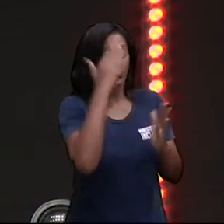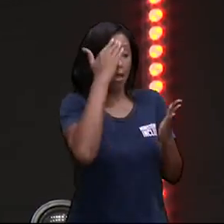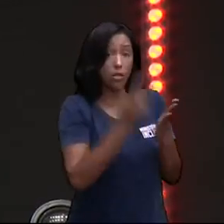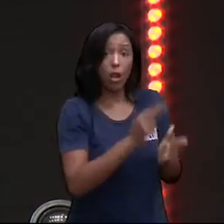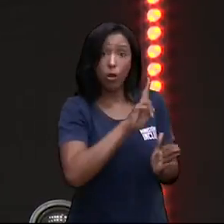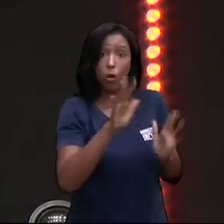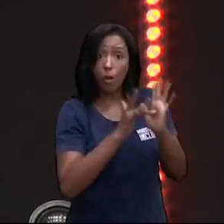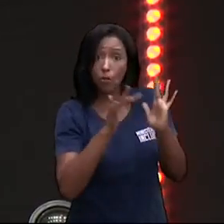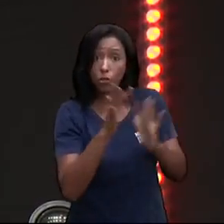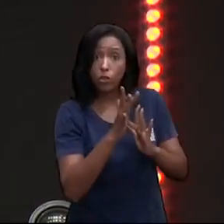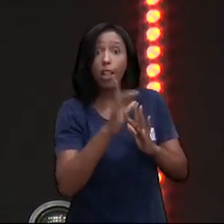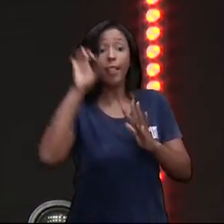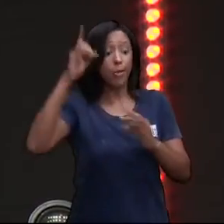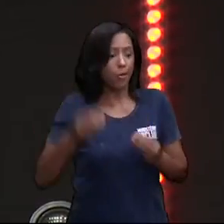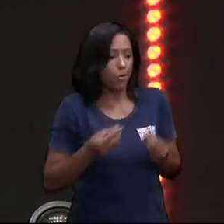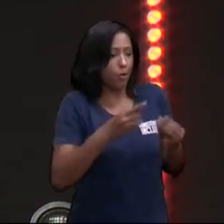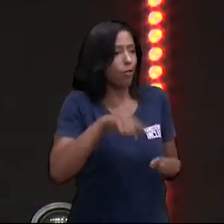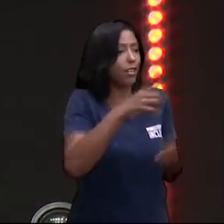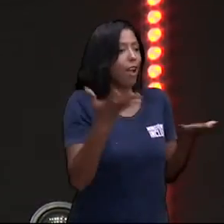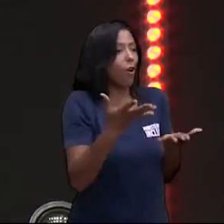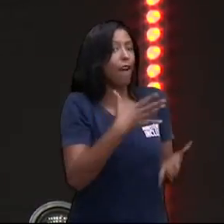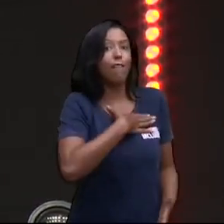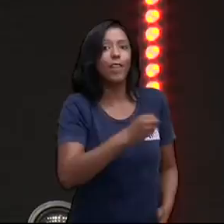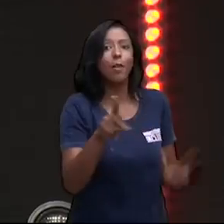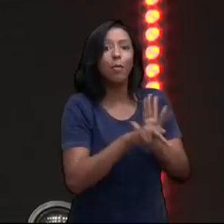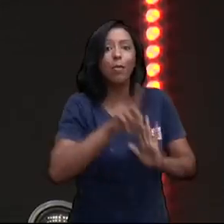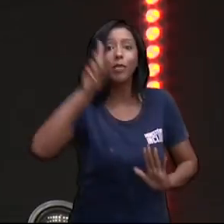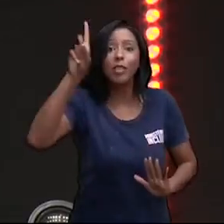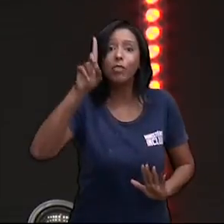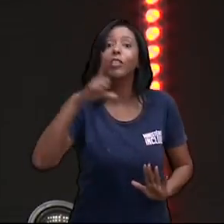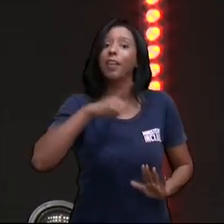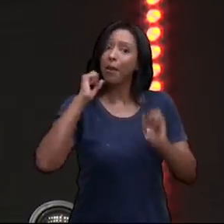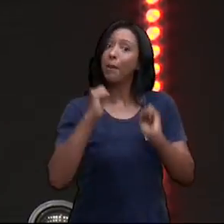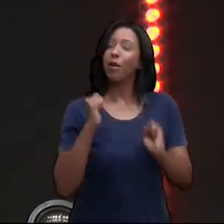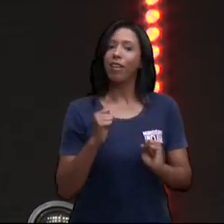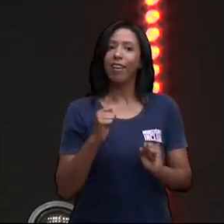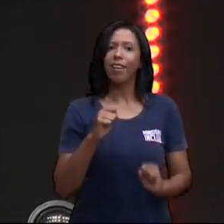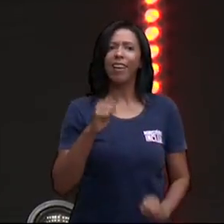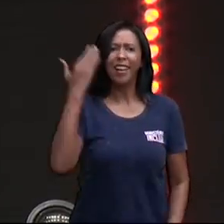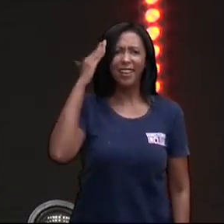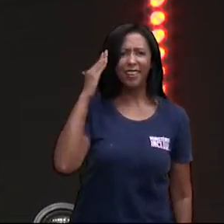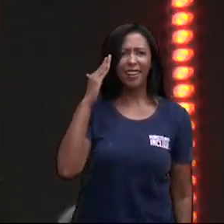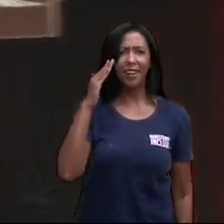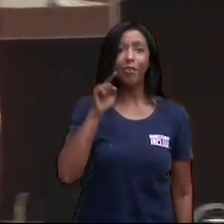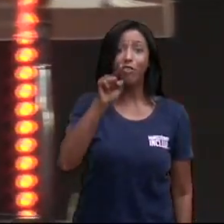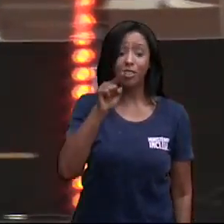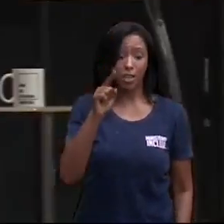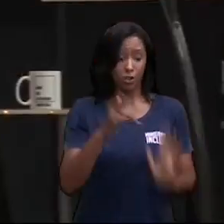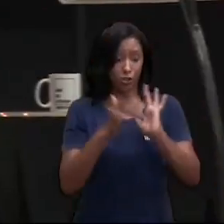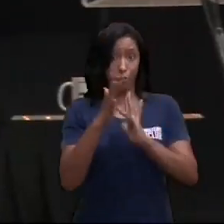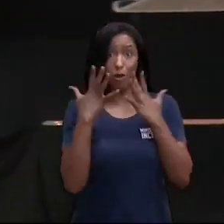deu-lhes o direito de se tornarem filhos de Deus tem noção do que é isso quando você recebe Cristo